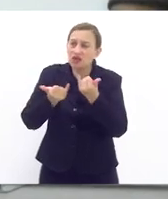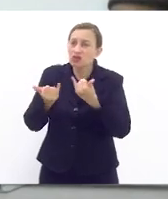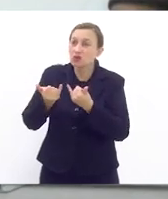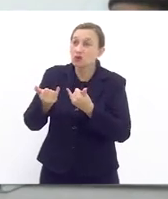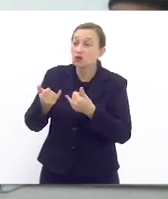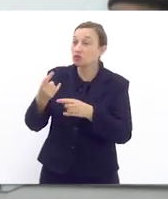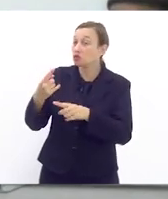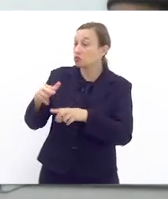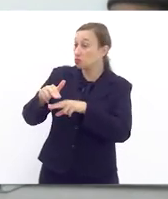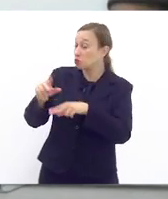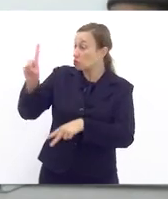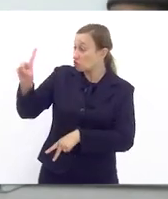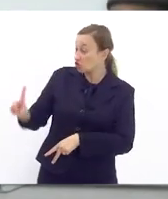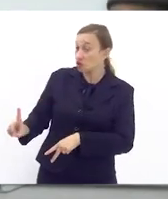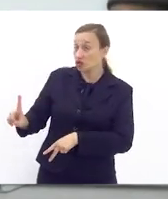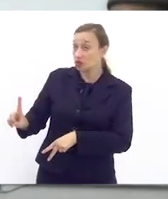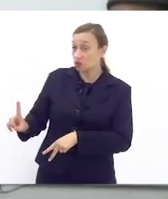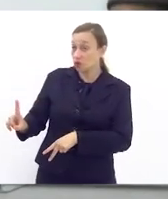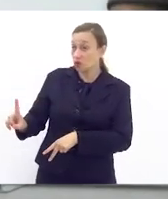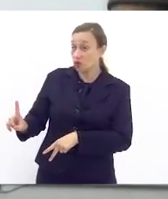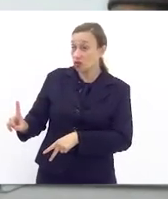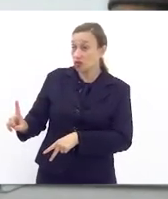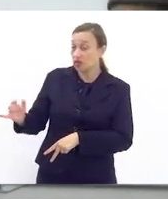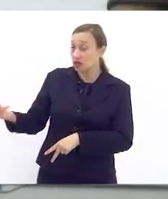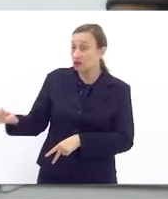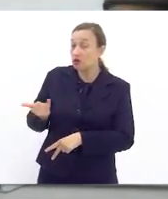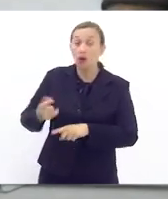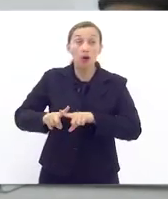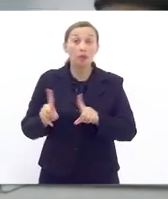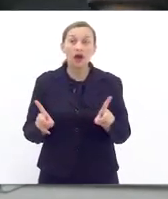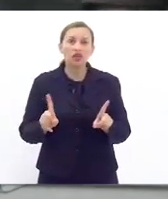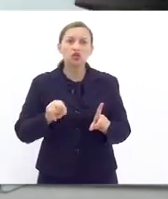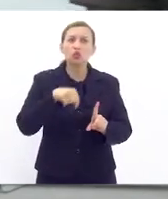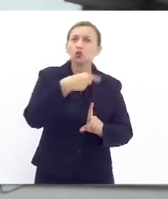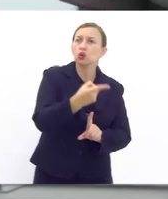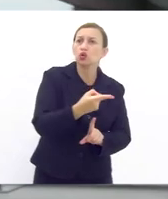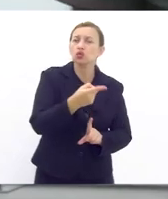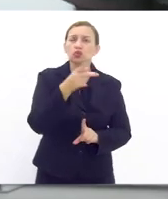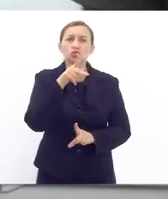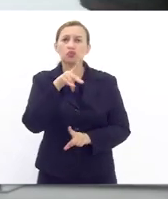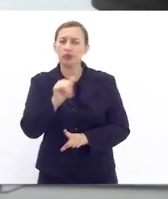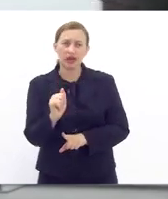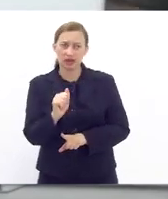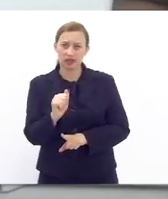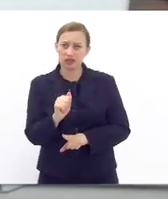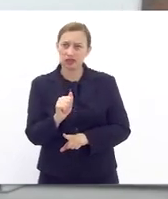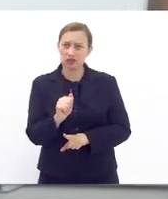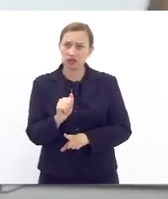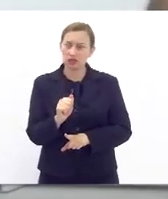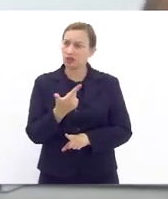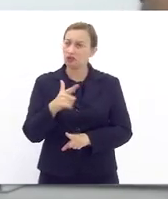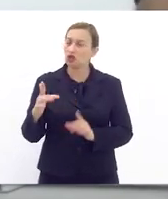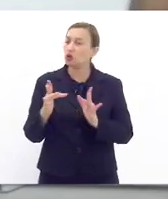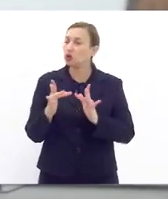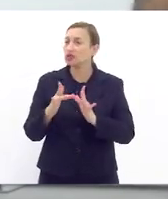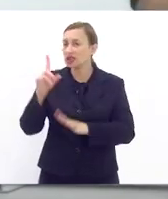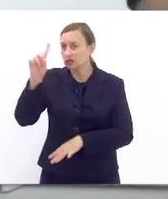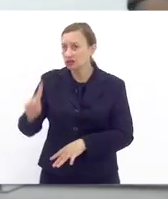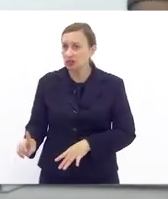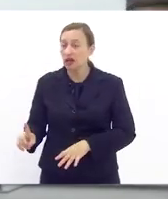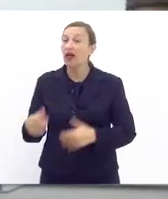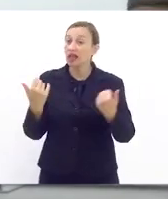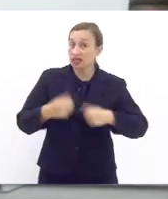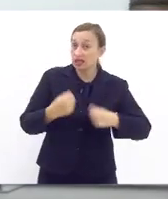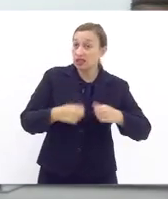próxima mas e os demais pais tanto destaco aqui a necessidade da representação